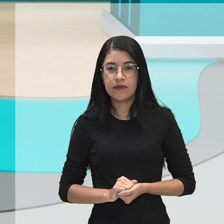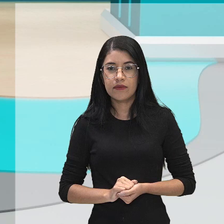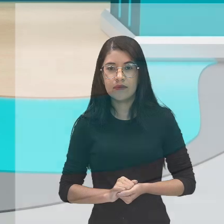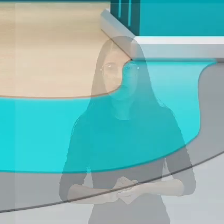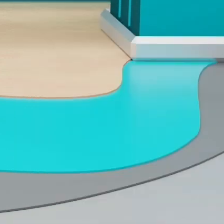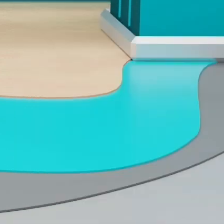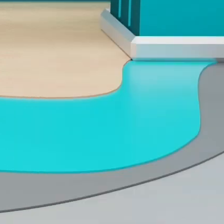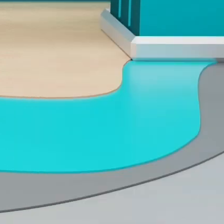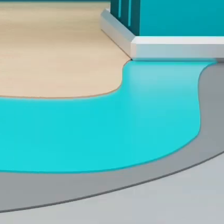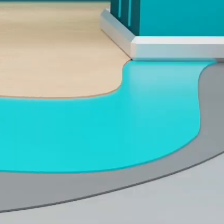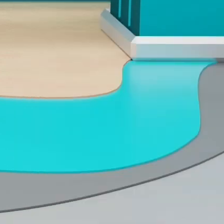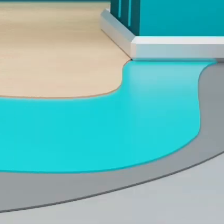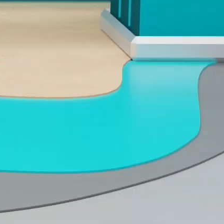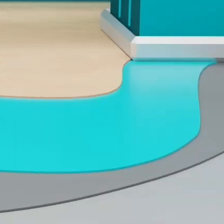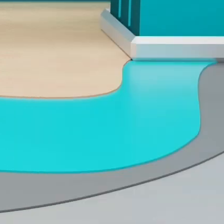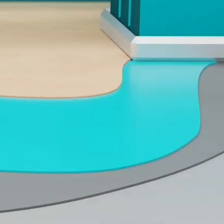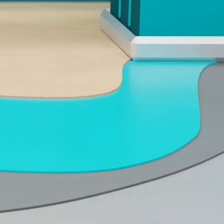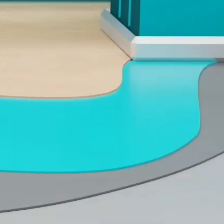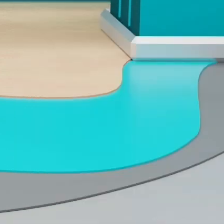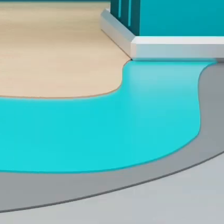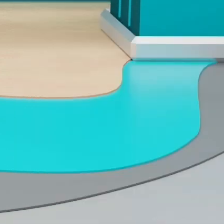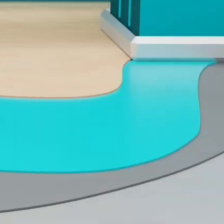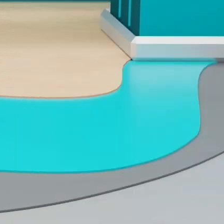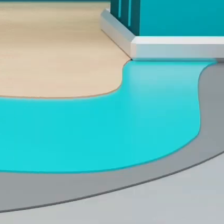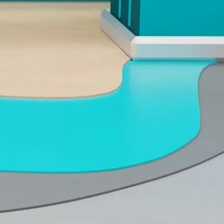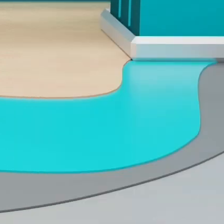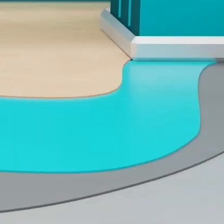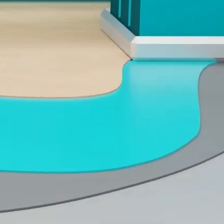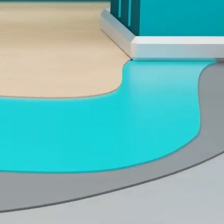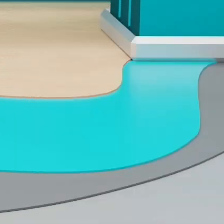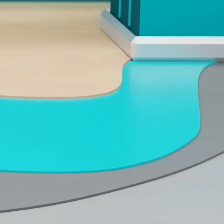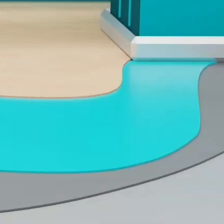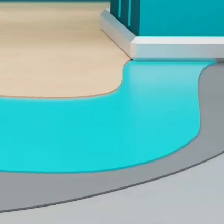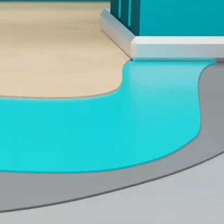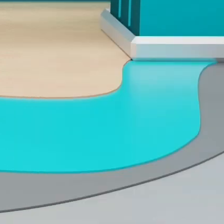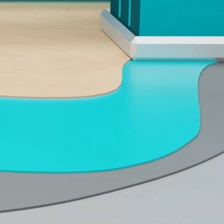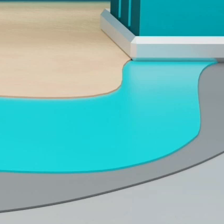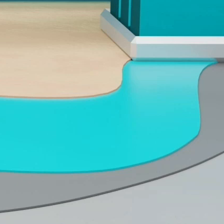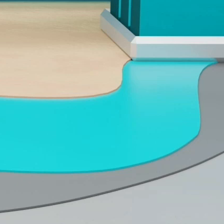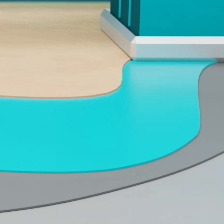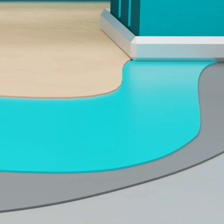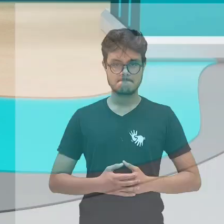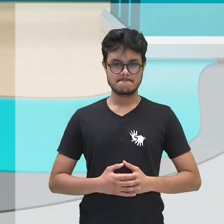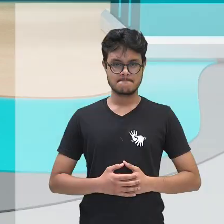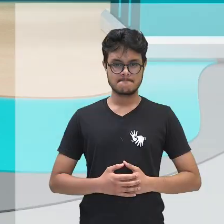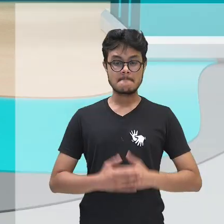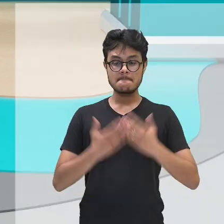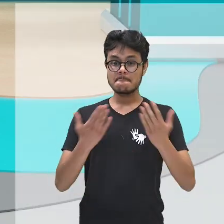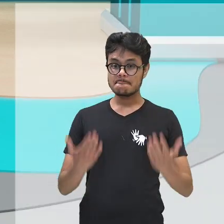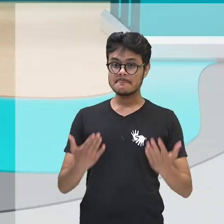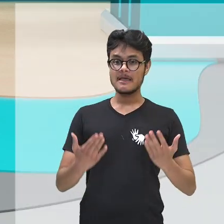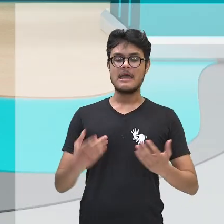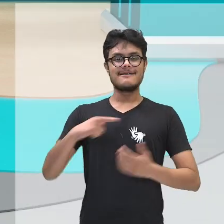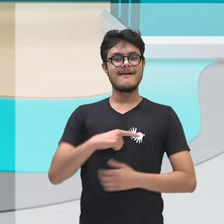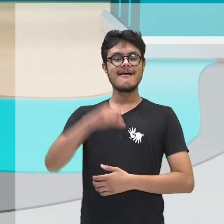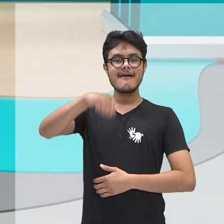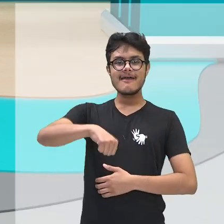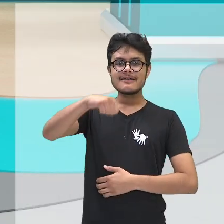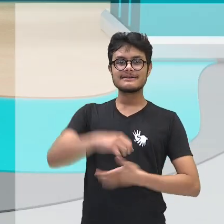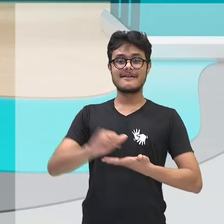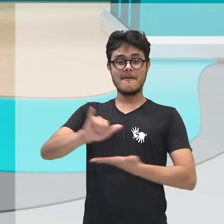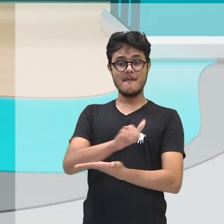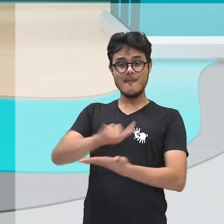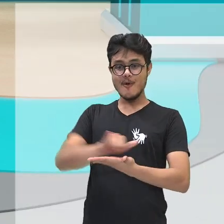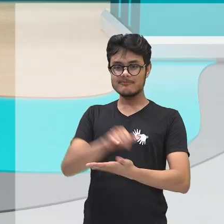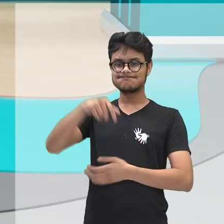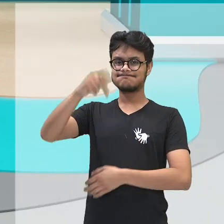e o bumba meu boi. O bumba meu boi é do Nordeste, ele tem a sua característica também. E o boi-bumbá, ele tem